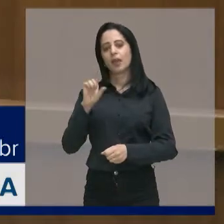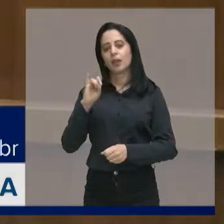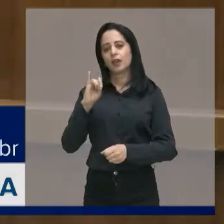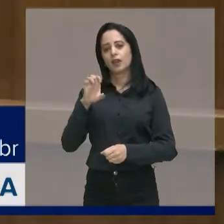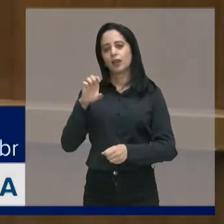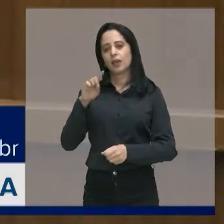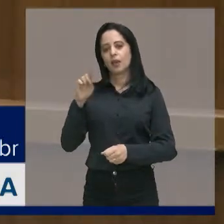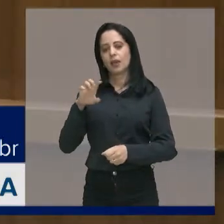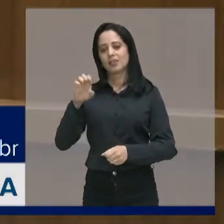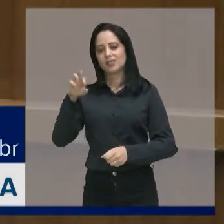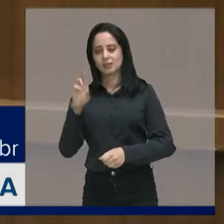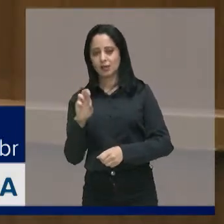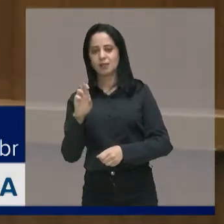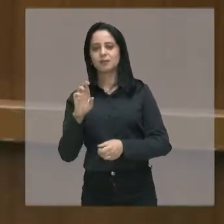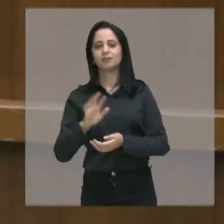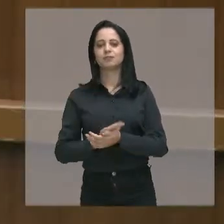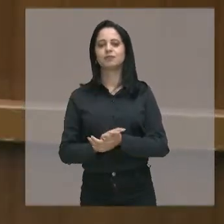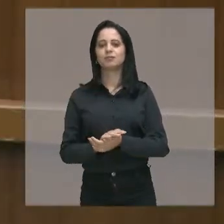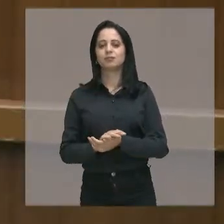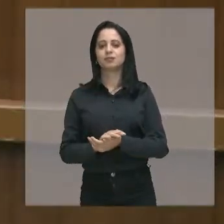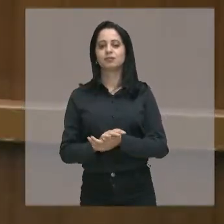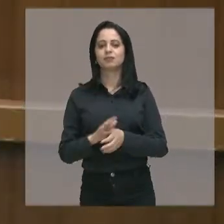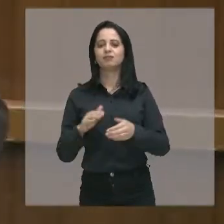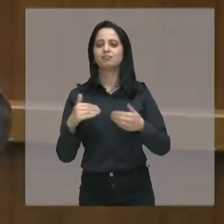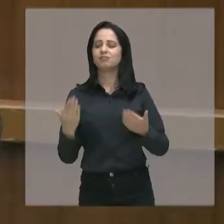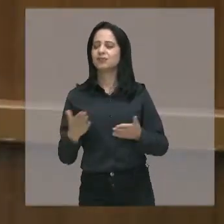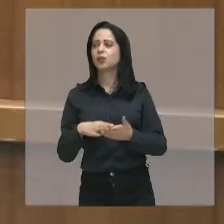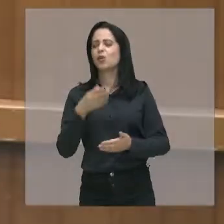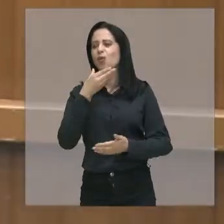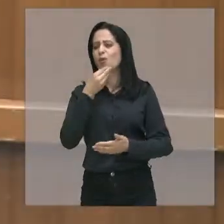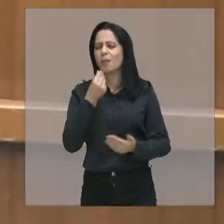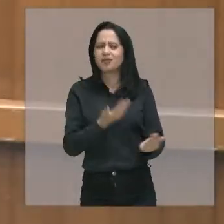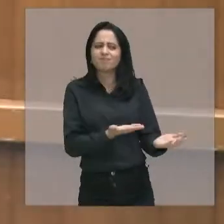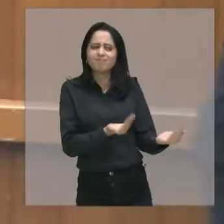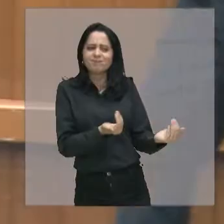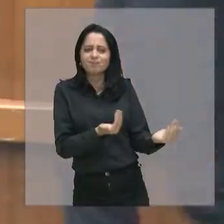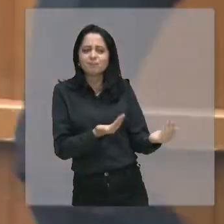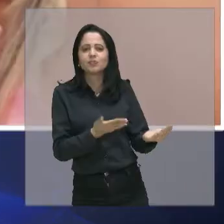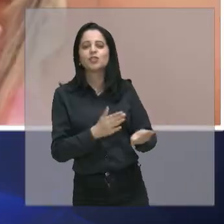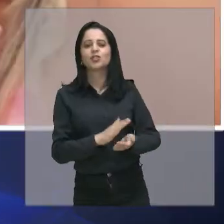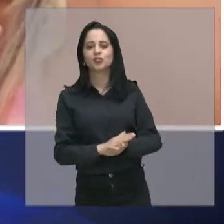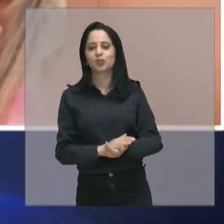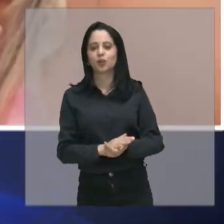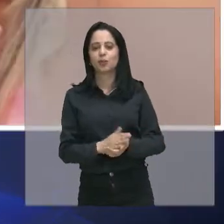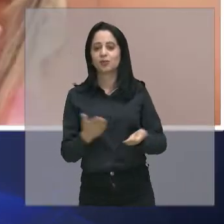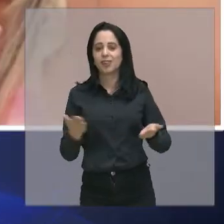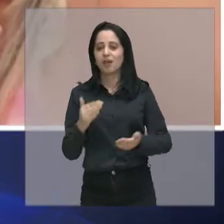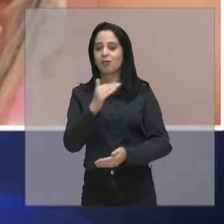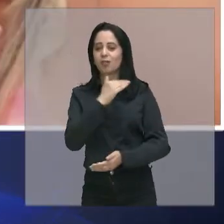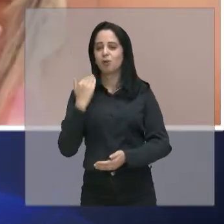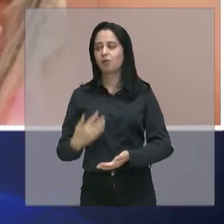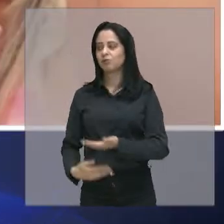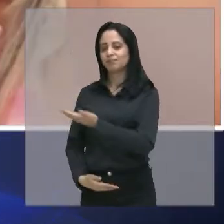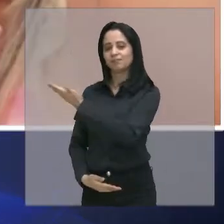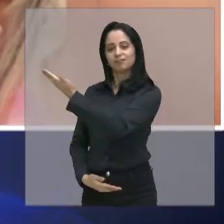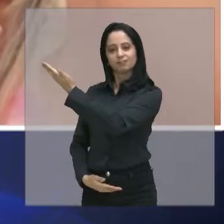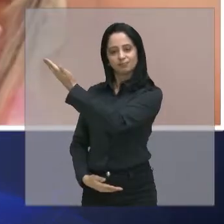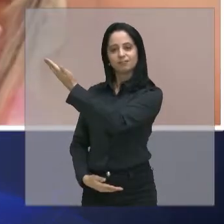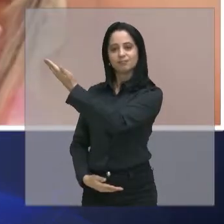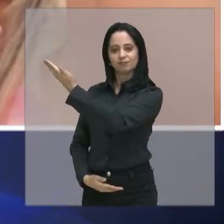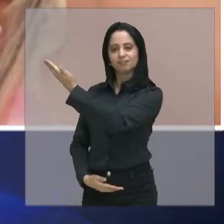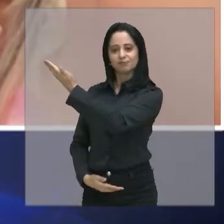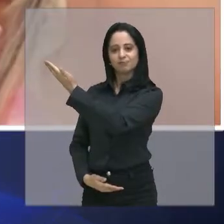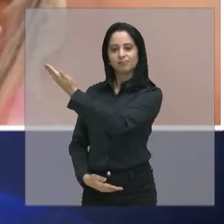do Nascimento, ainda um rapaz muito jovem, deixando ali filhos, uma